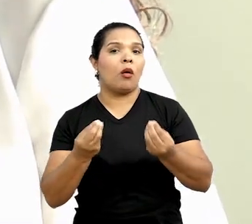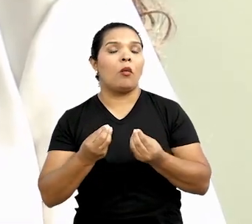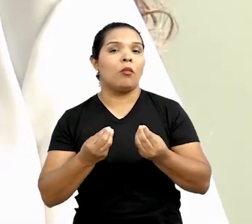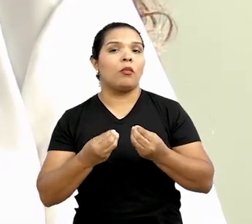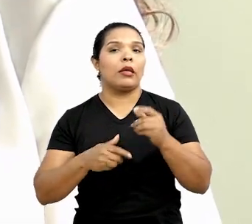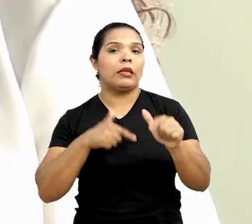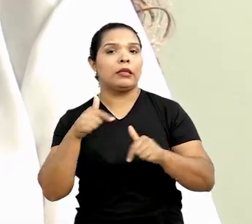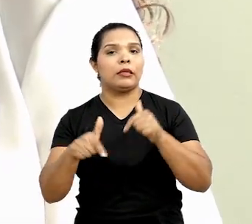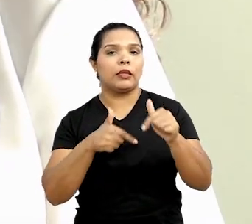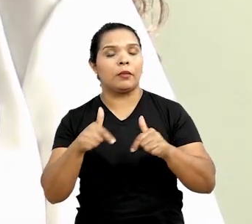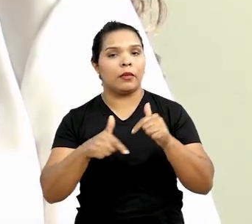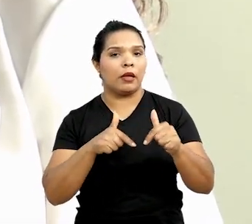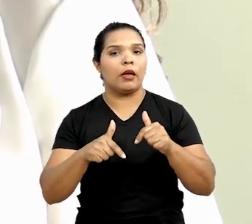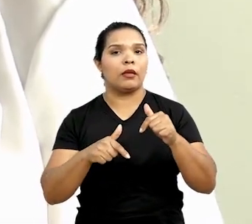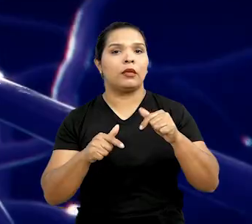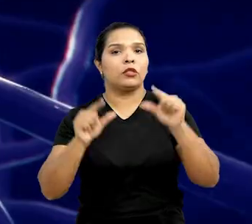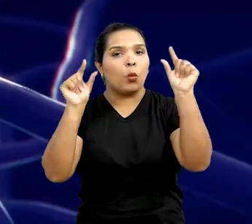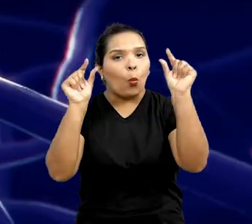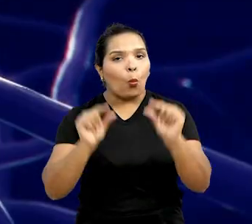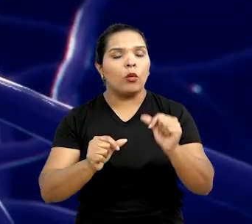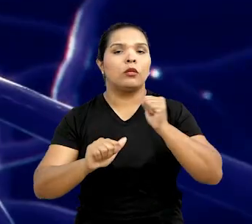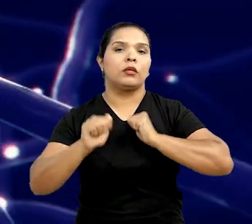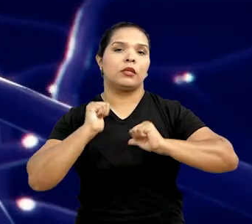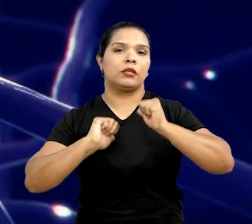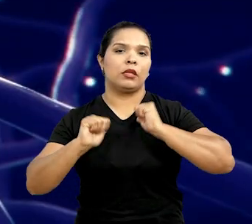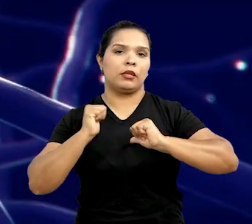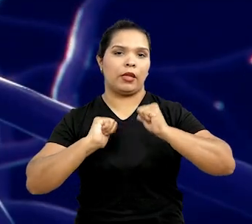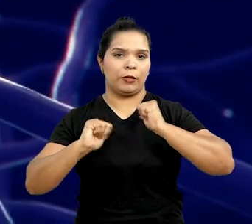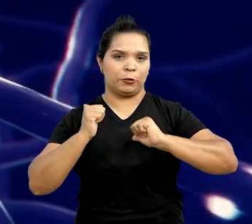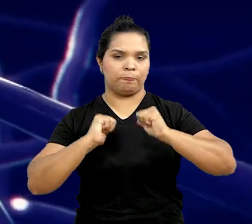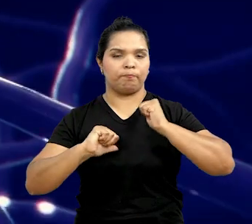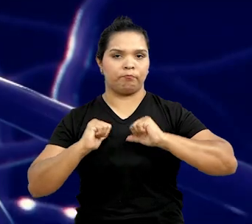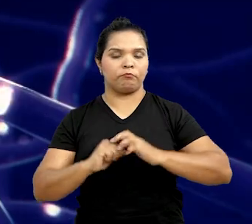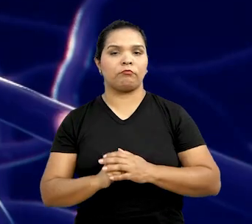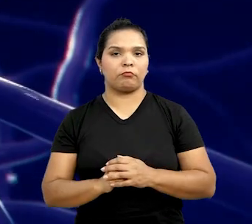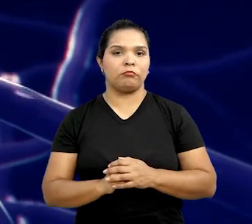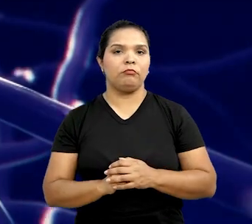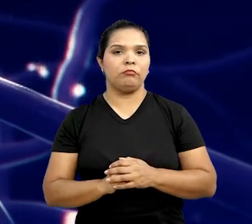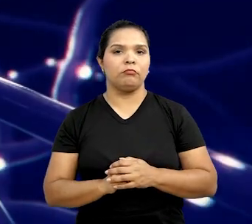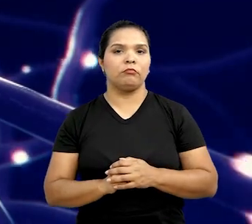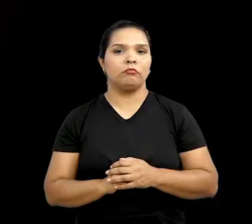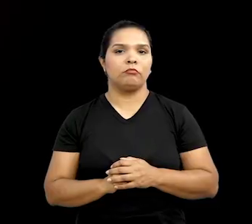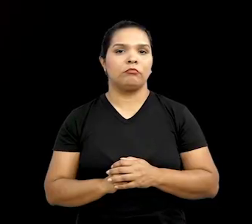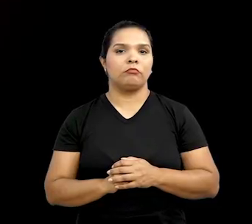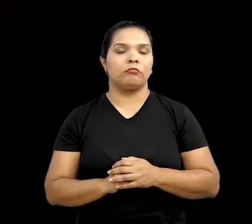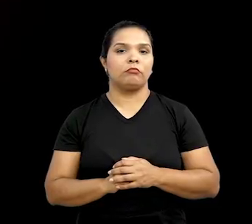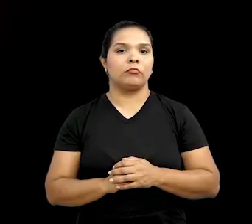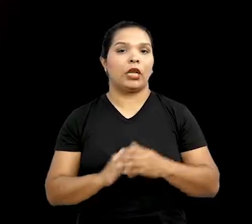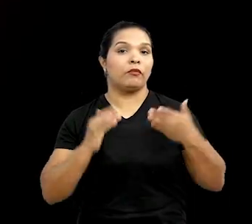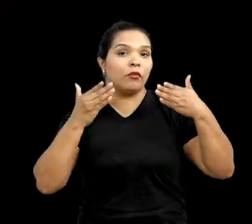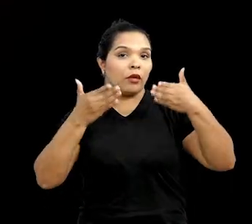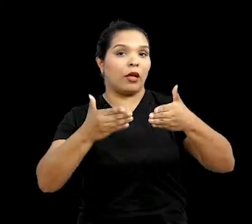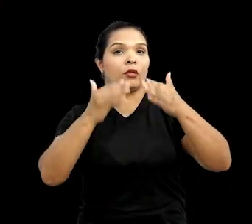como é que ela atua como diminuidor de ansiedade, ansiolítico, em termos de aspectos do